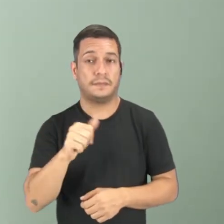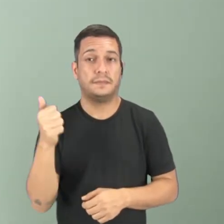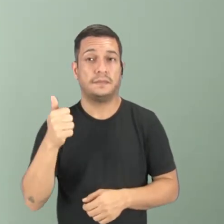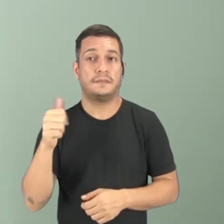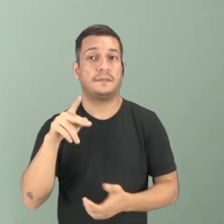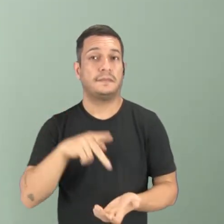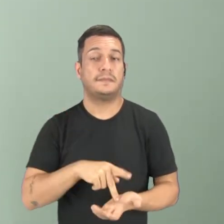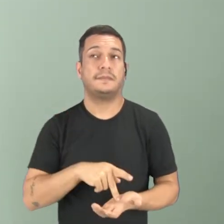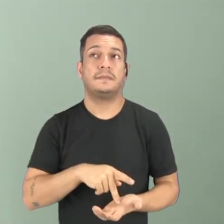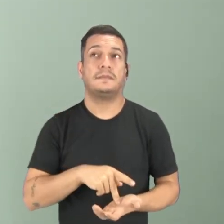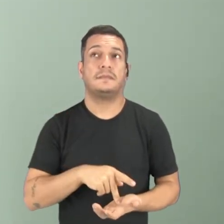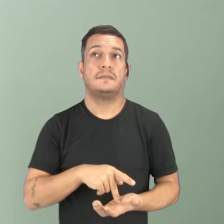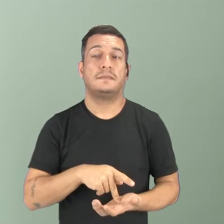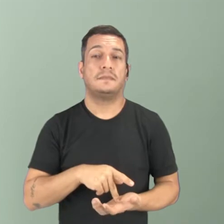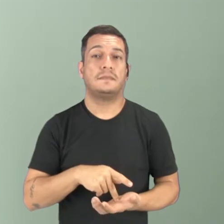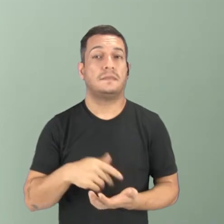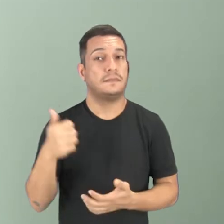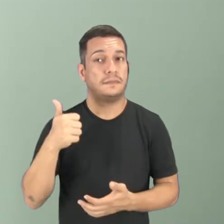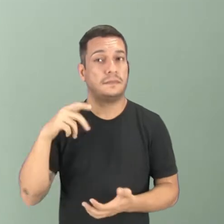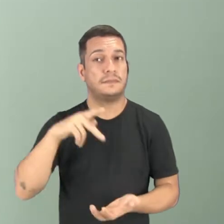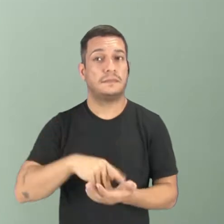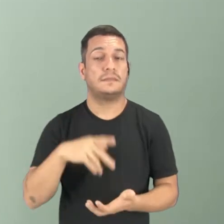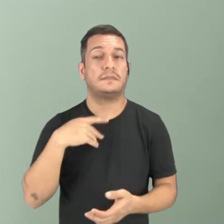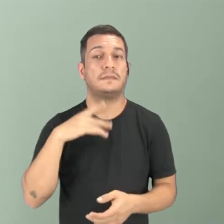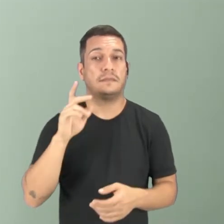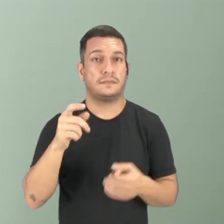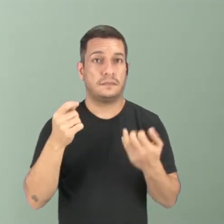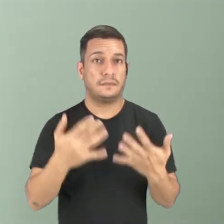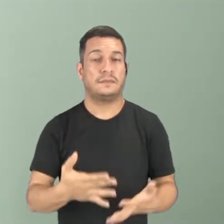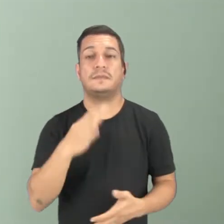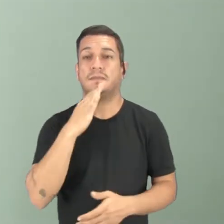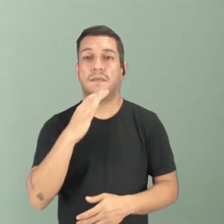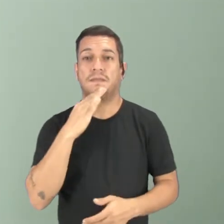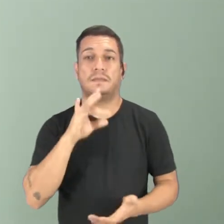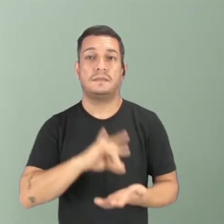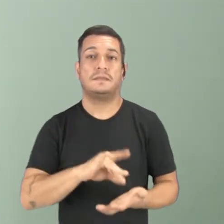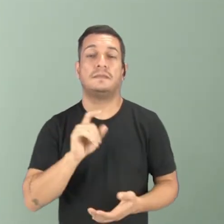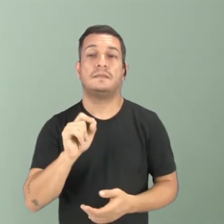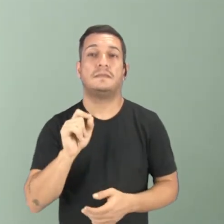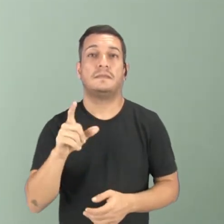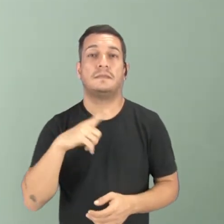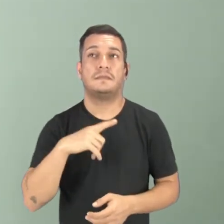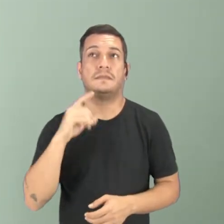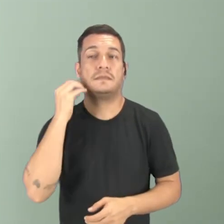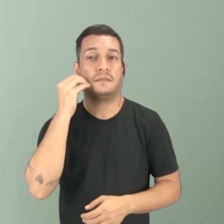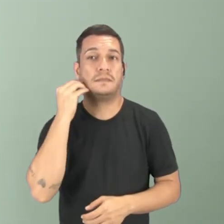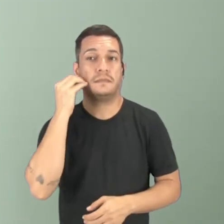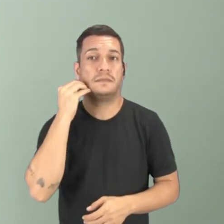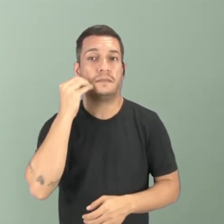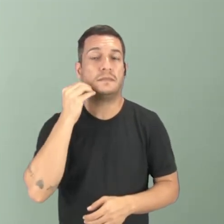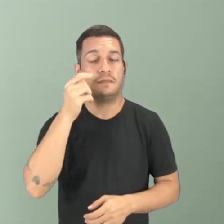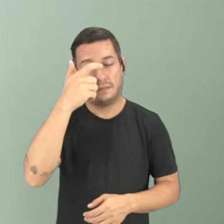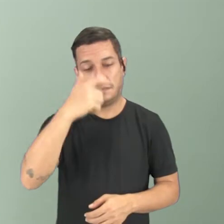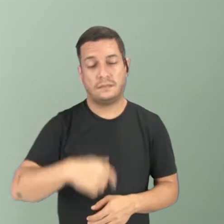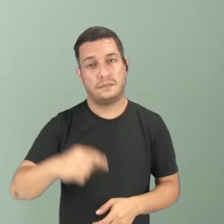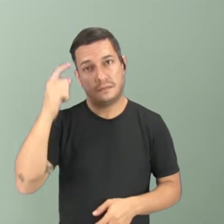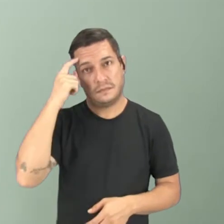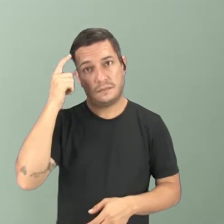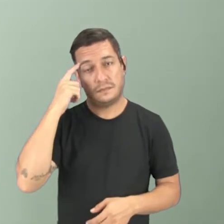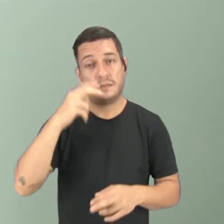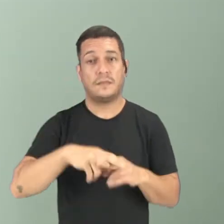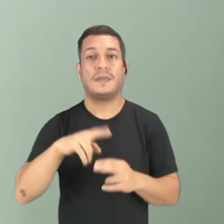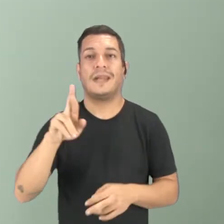primeira verdade. Então, a primeira verdade que fundamenta o conhecimento verdadeiro, ela vem da experiência do sujeito pensante. Por isso